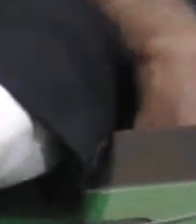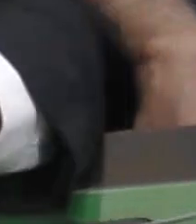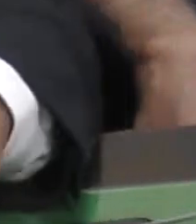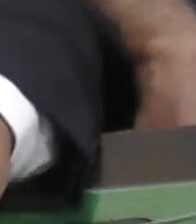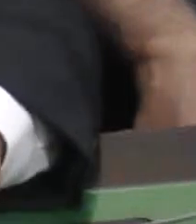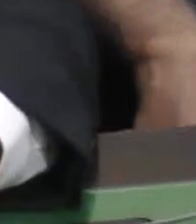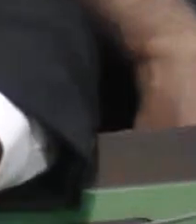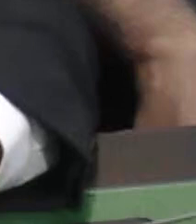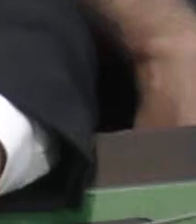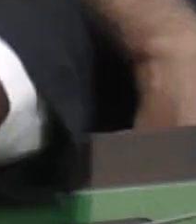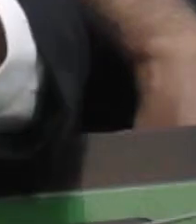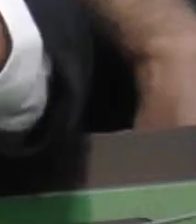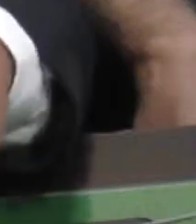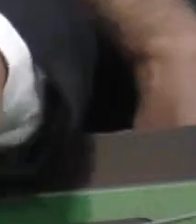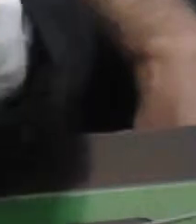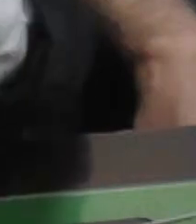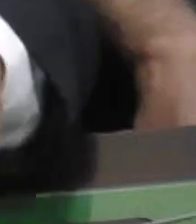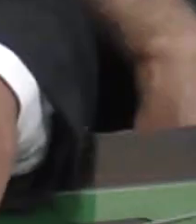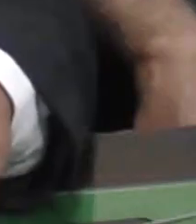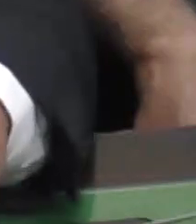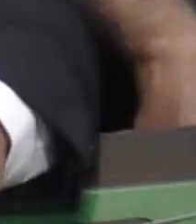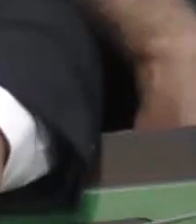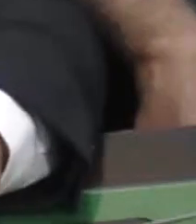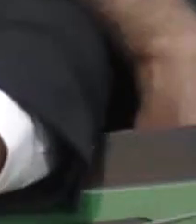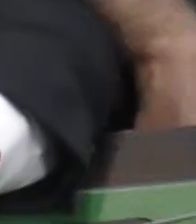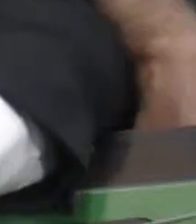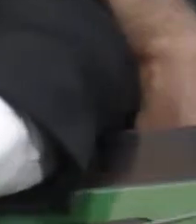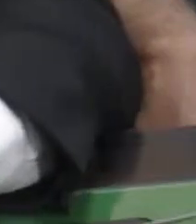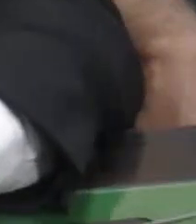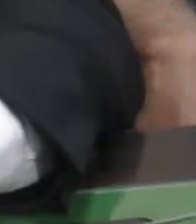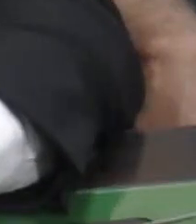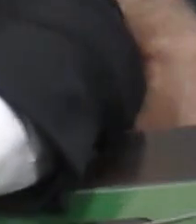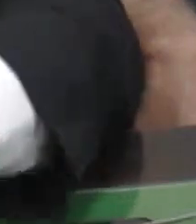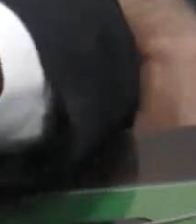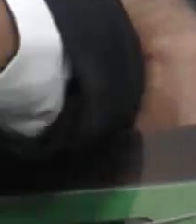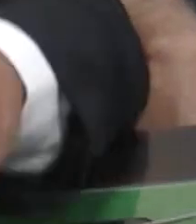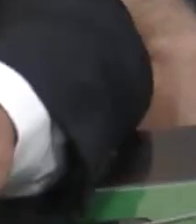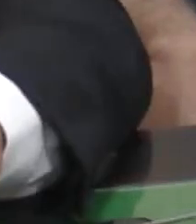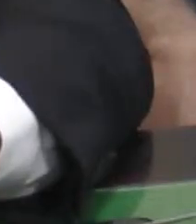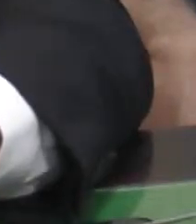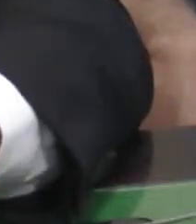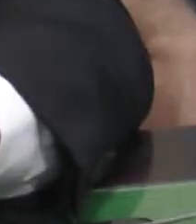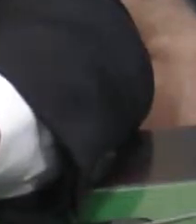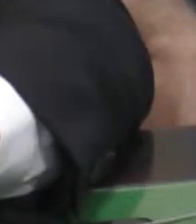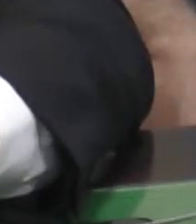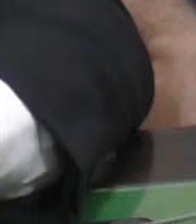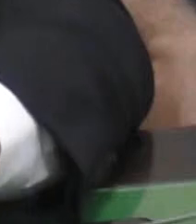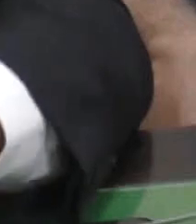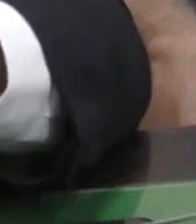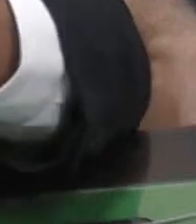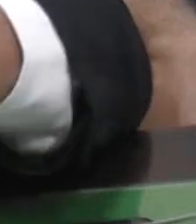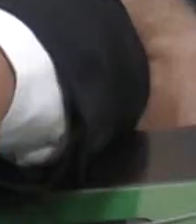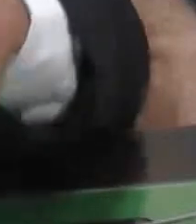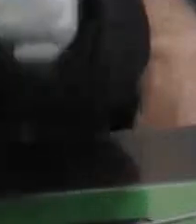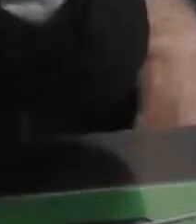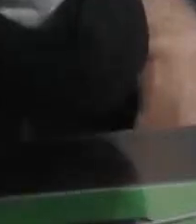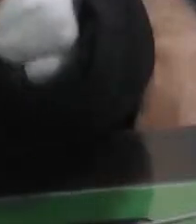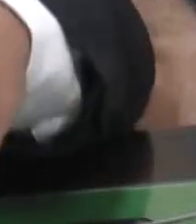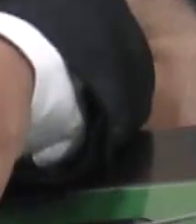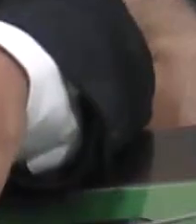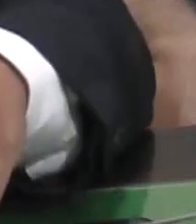atividade precípua a fiscalização e investigação do Poder Executivo. Nós temos essa atribuição, nós podemos